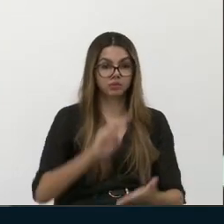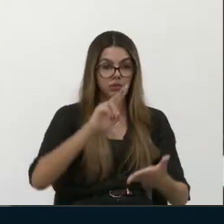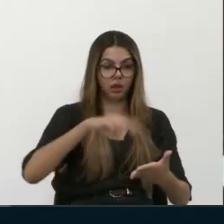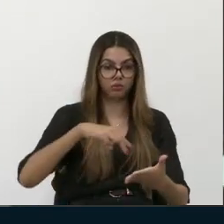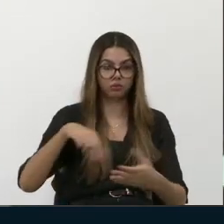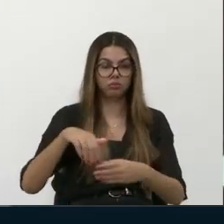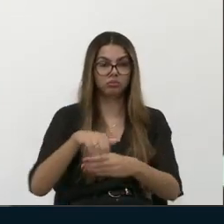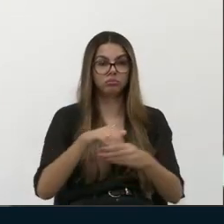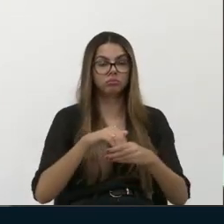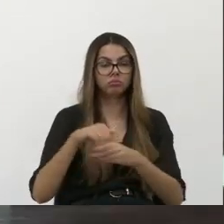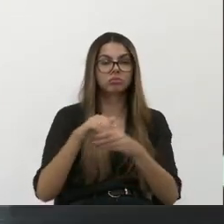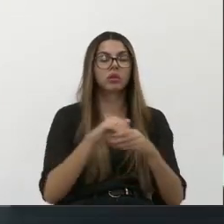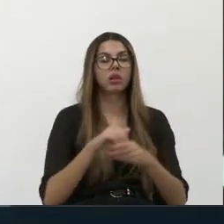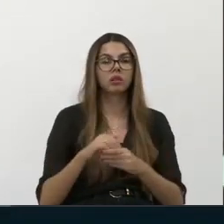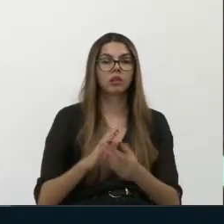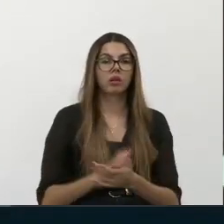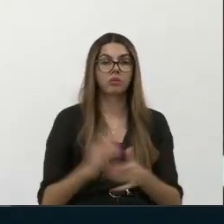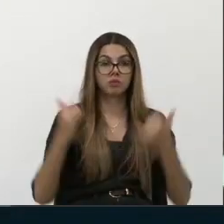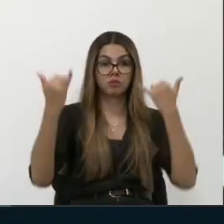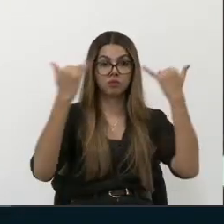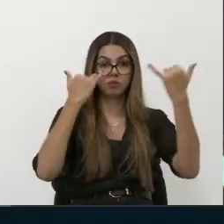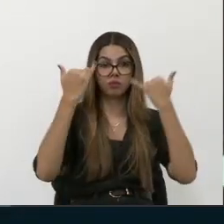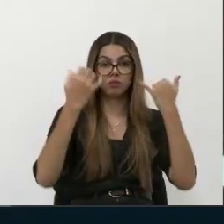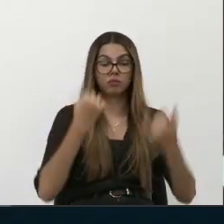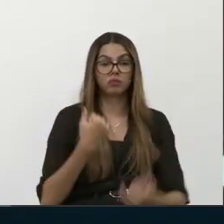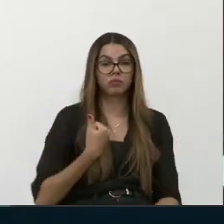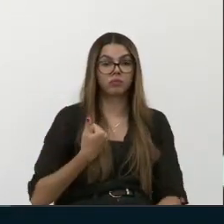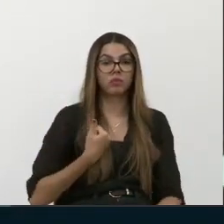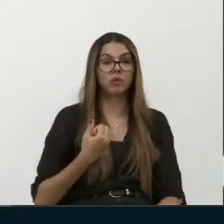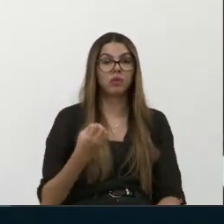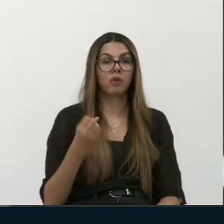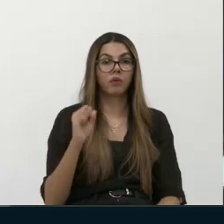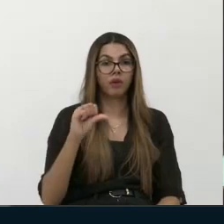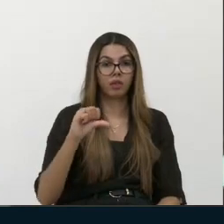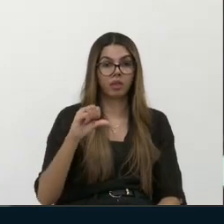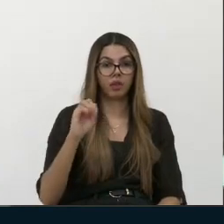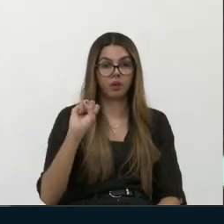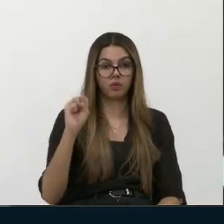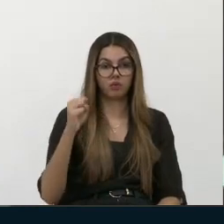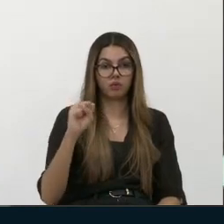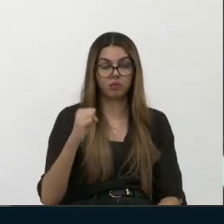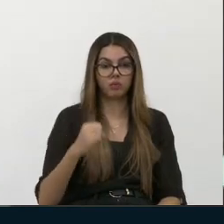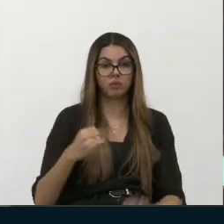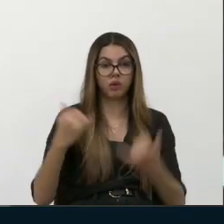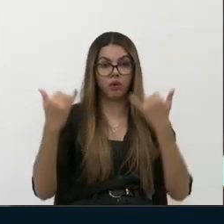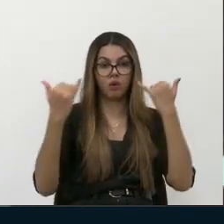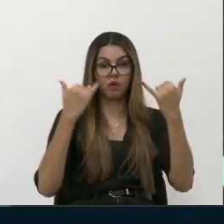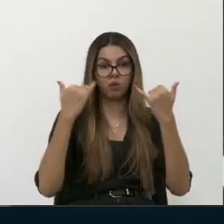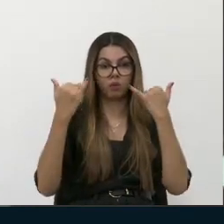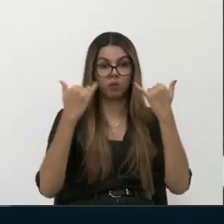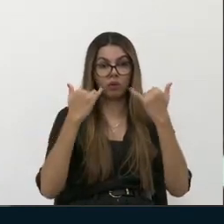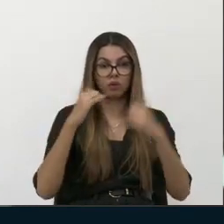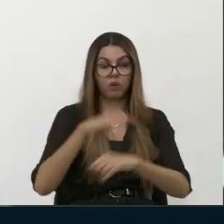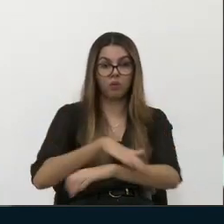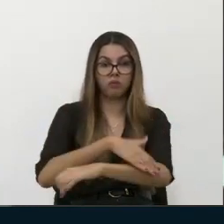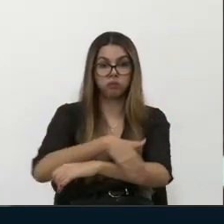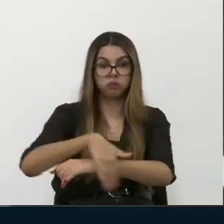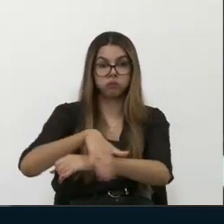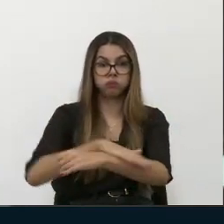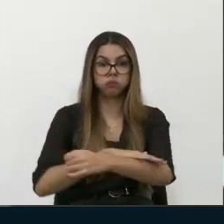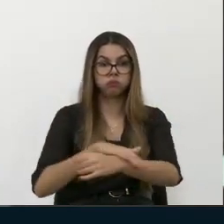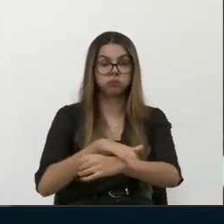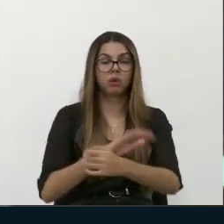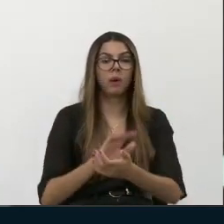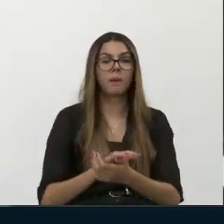Leitura, discussão e votação do requerimento de informação 98/2024. Informações sobre a pavimentação asfáltica da rua Paranaguá,